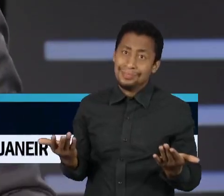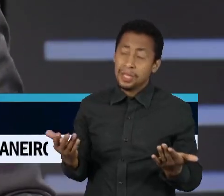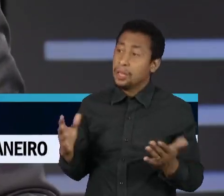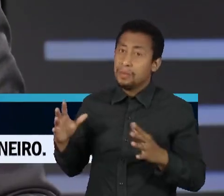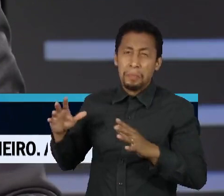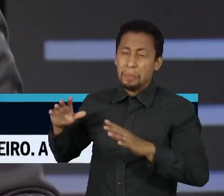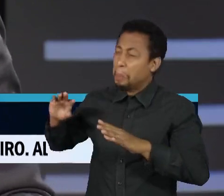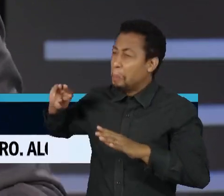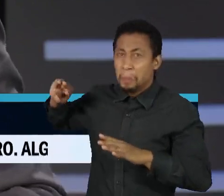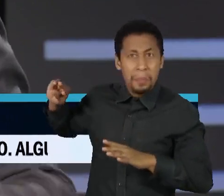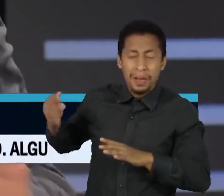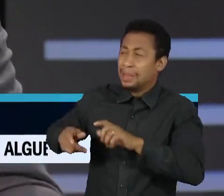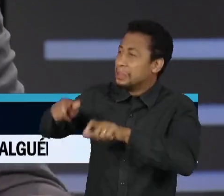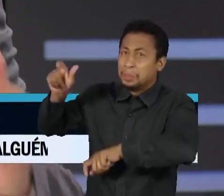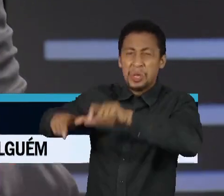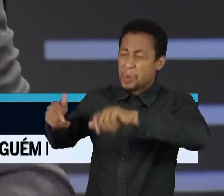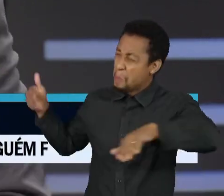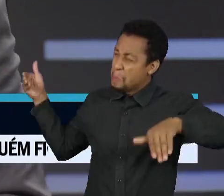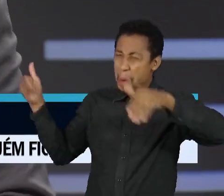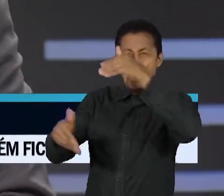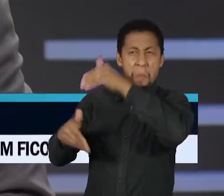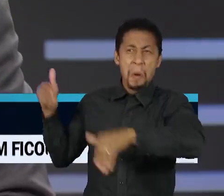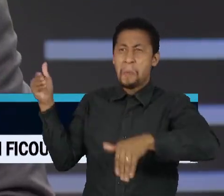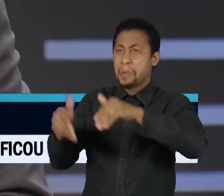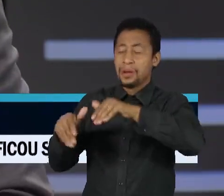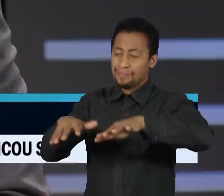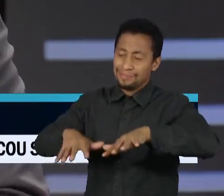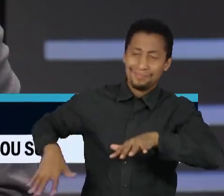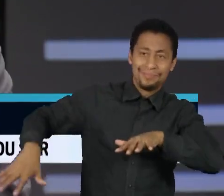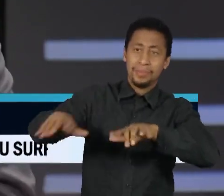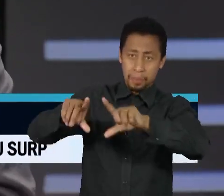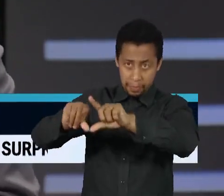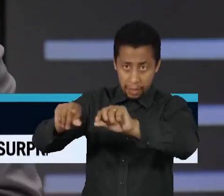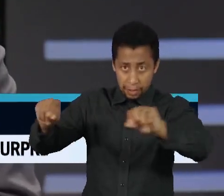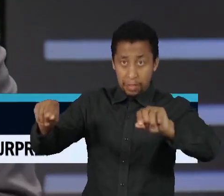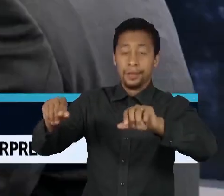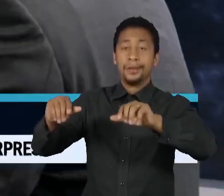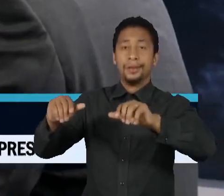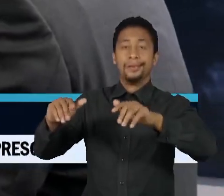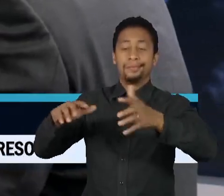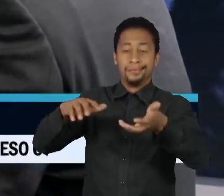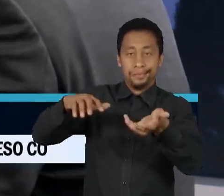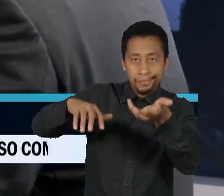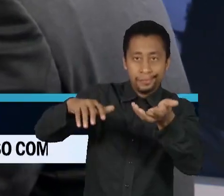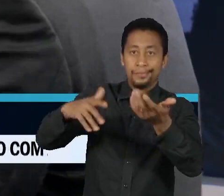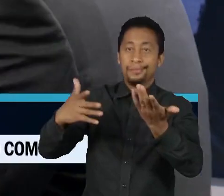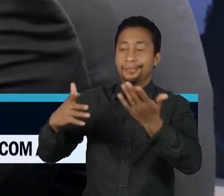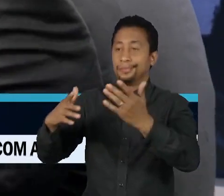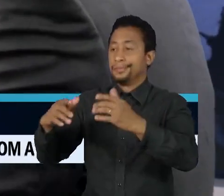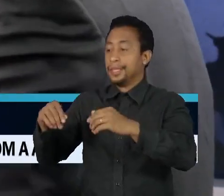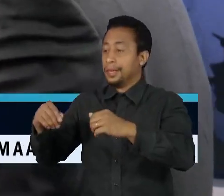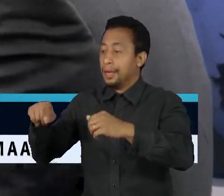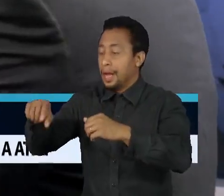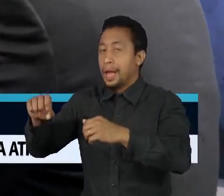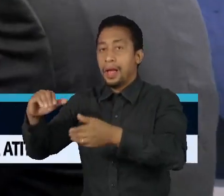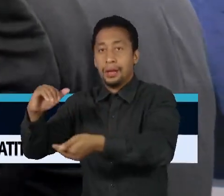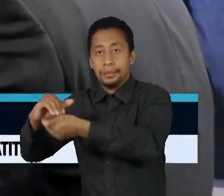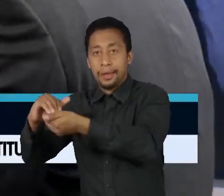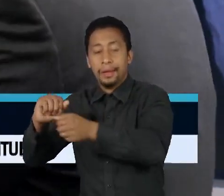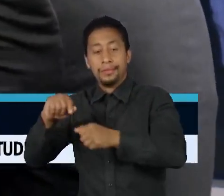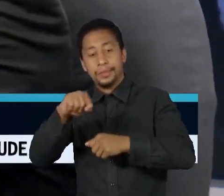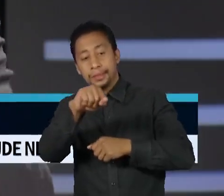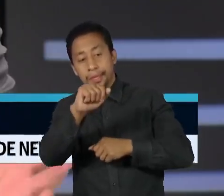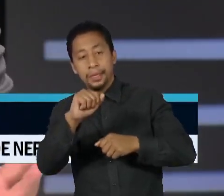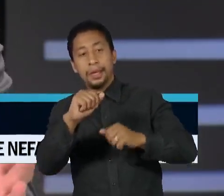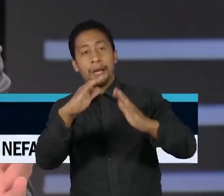Praça dos Três Poderes destruindo Palácio Planalto é Congresso Nacional e o tribunal e o Supremo Tribunal Federal isso aí aconteceu você tem